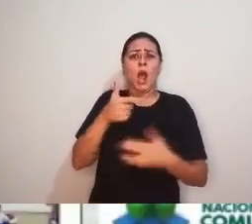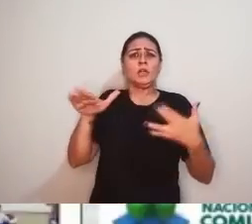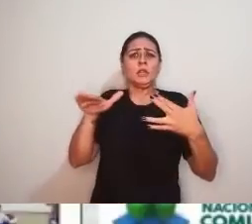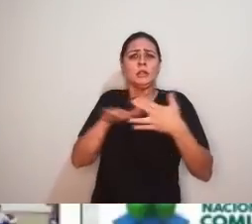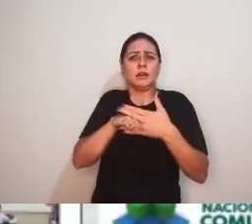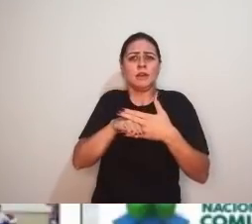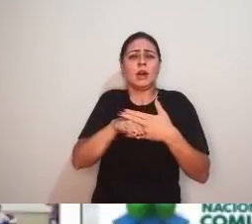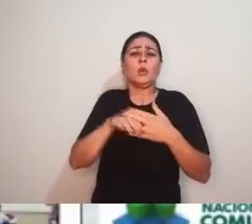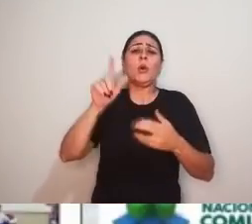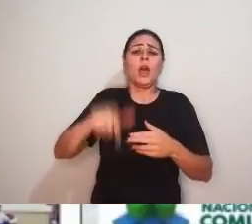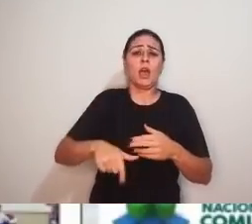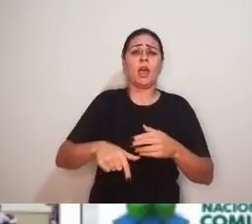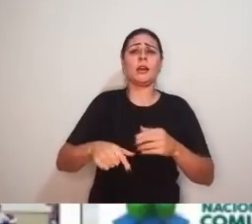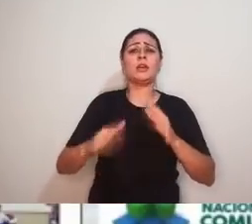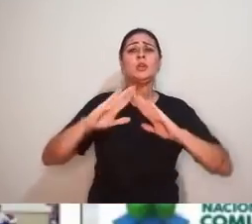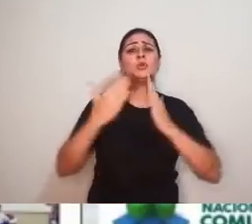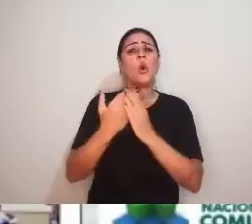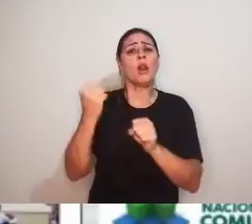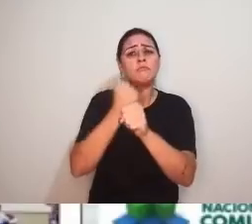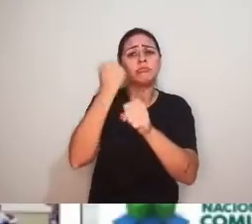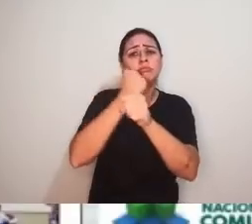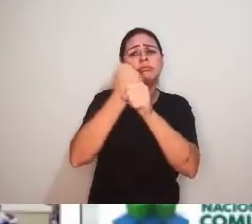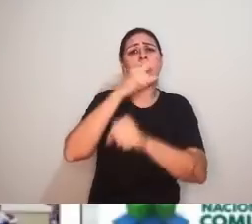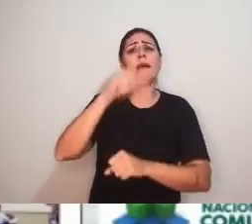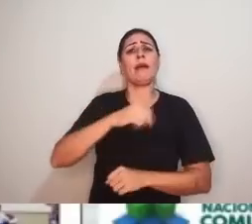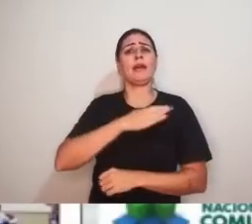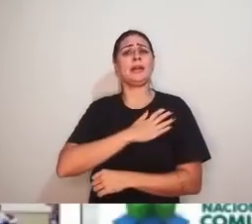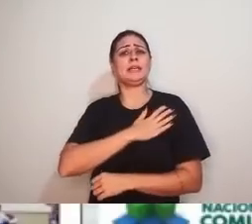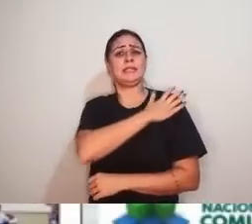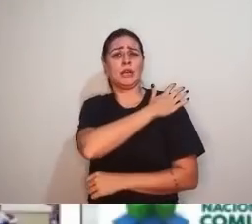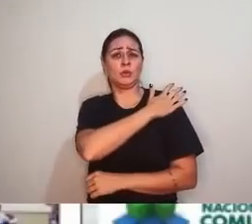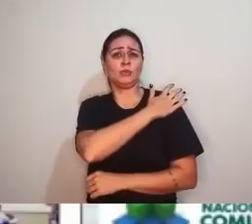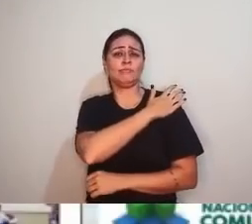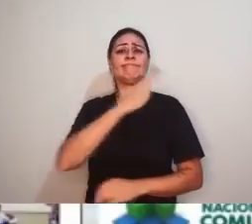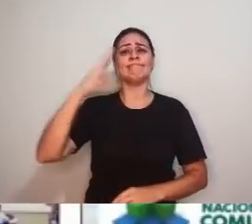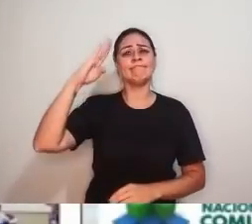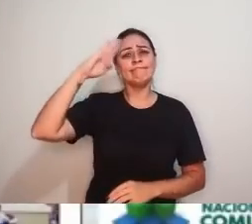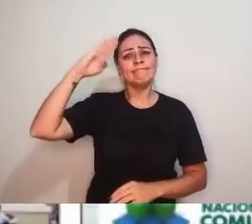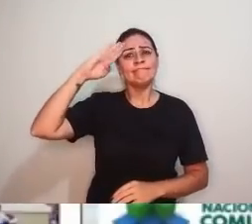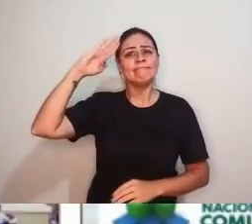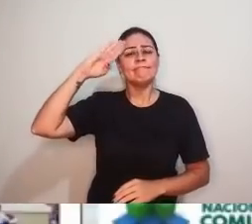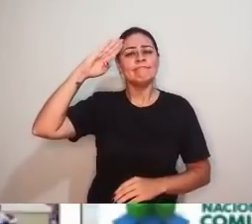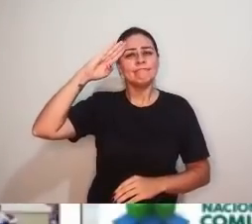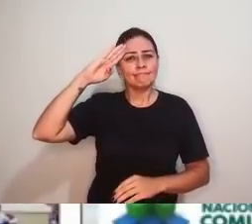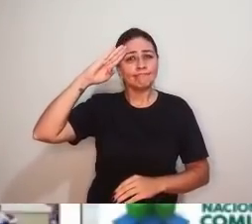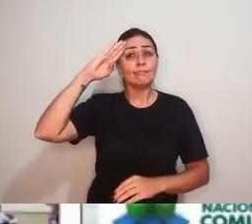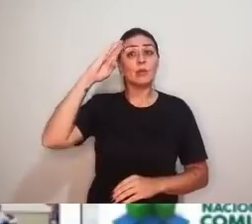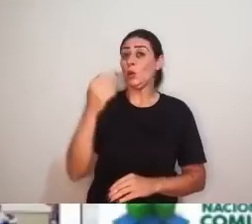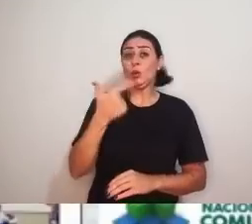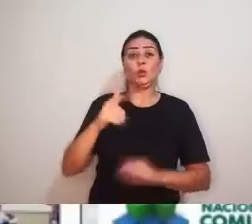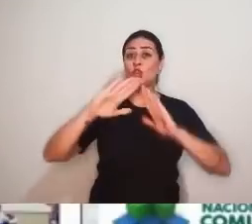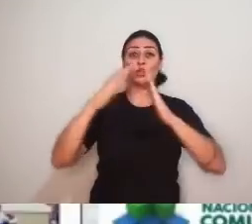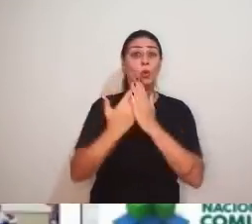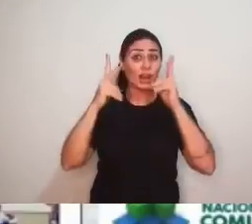escola de emergência construída pelo Exército Brasileiro naquela época nos rincões do país, onde não tinha